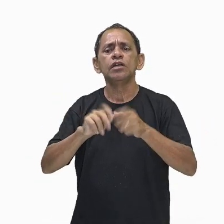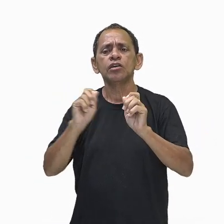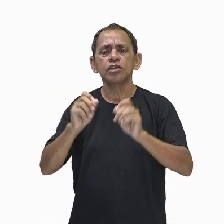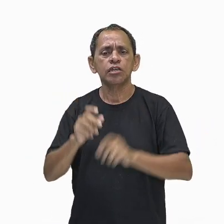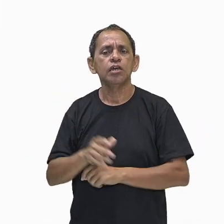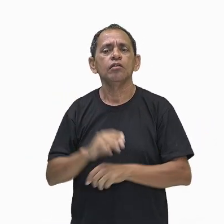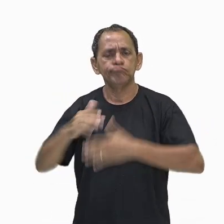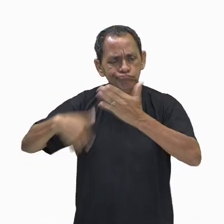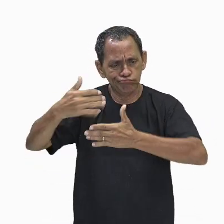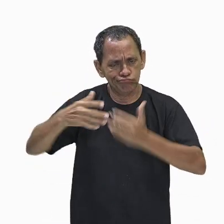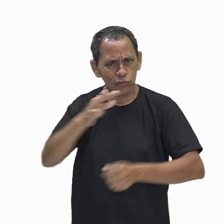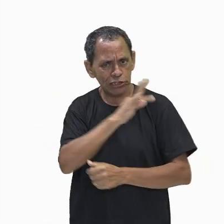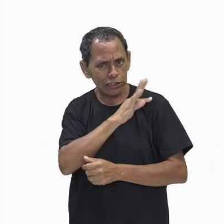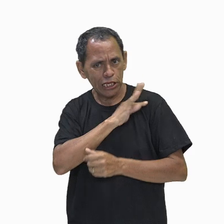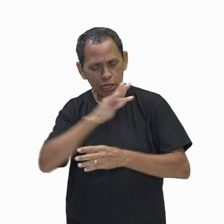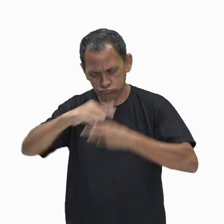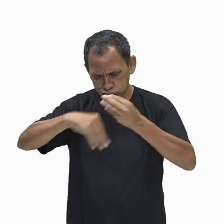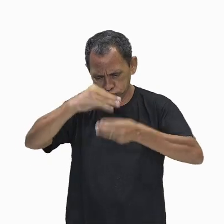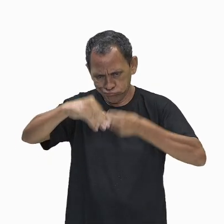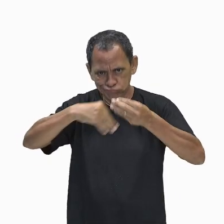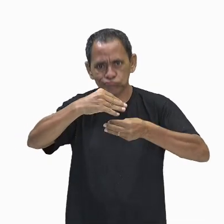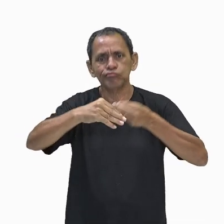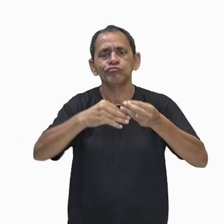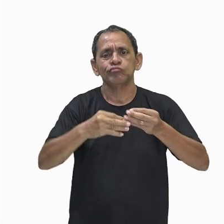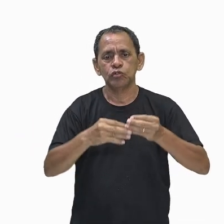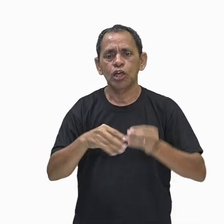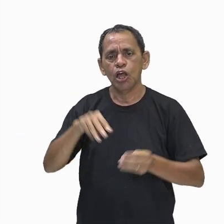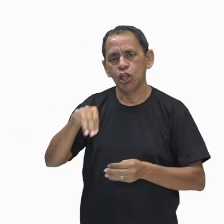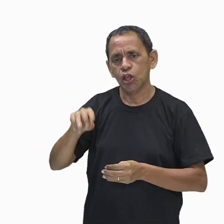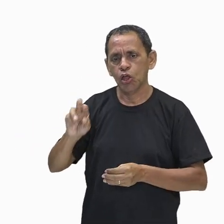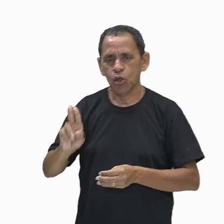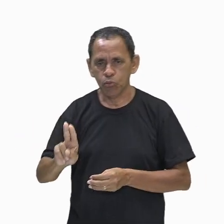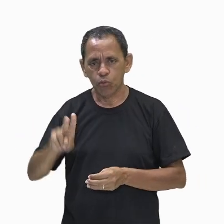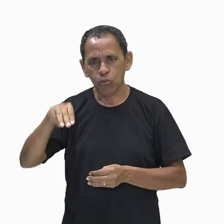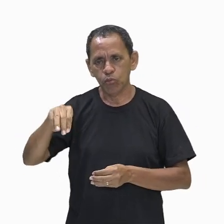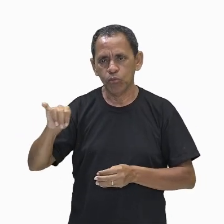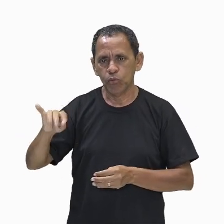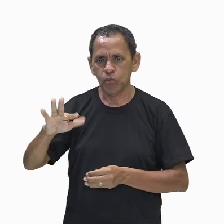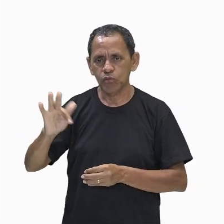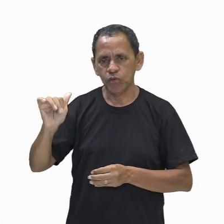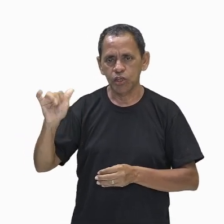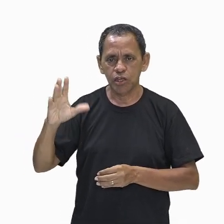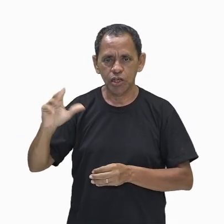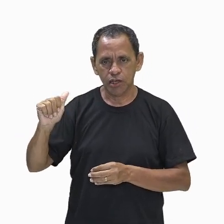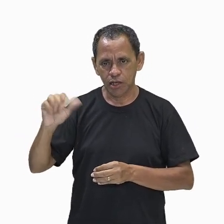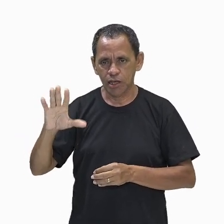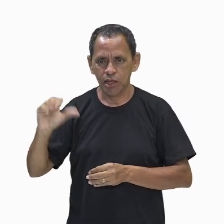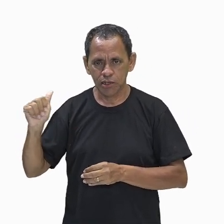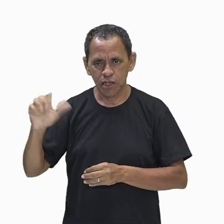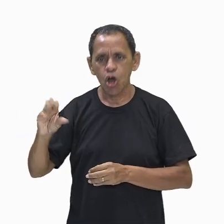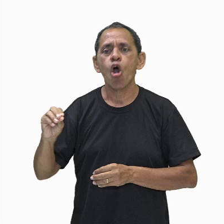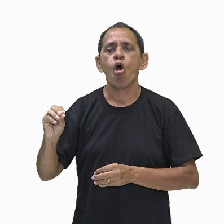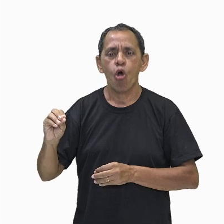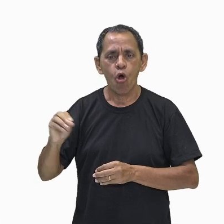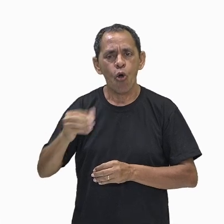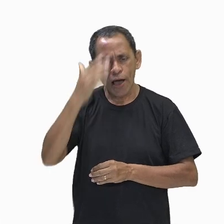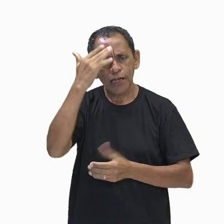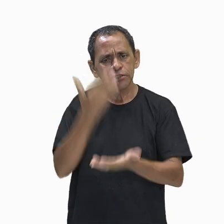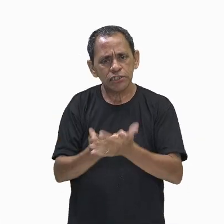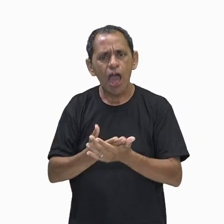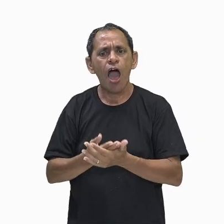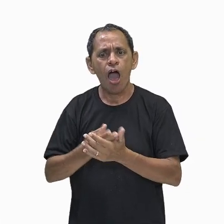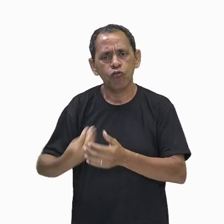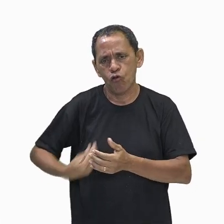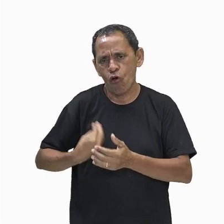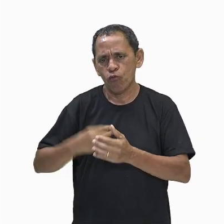técnicas de mumificação, porque eles acreditavam na vida após a morte, o corpo deveria então ser conservado, por isso vocês têm aí